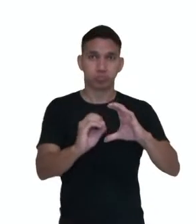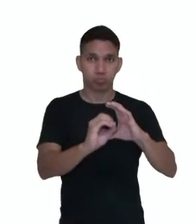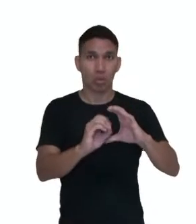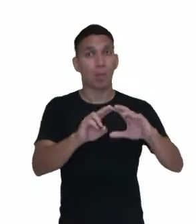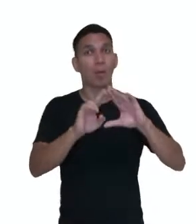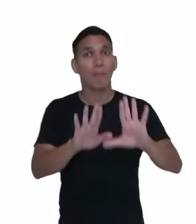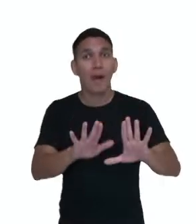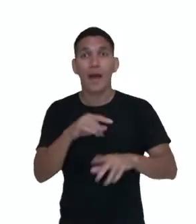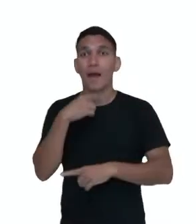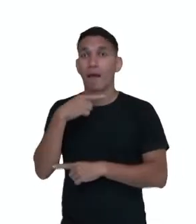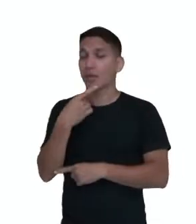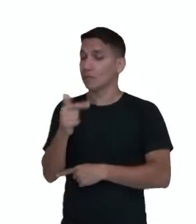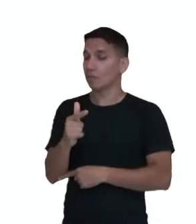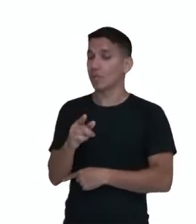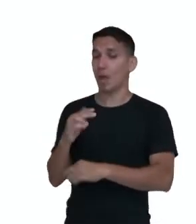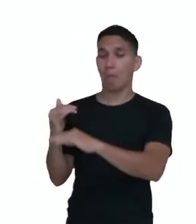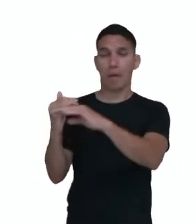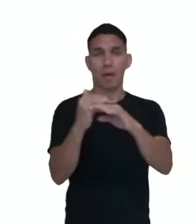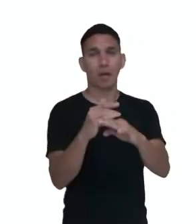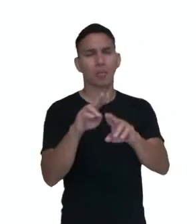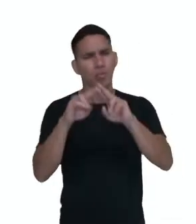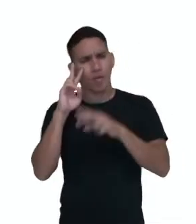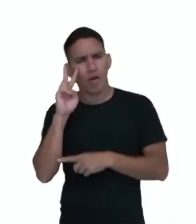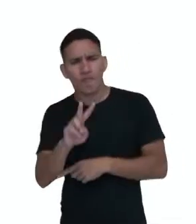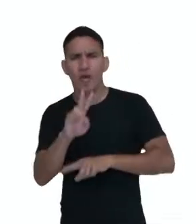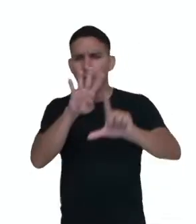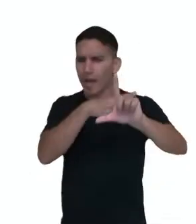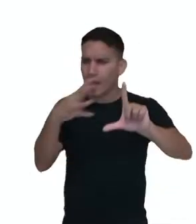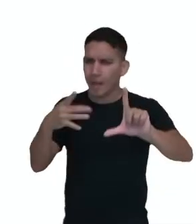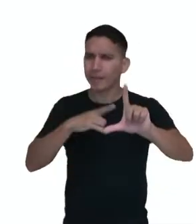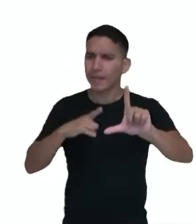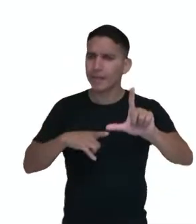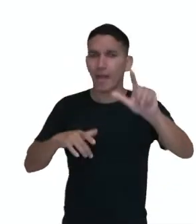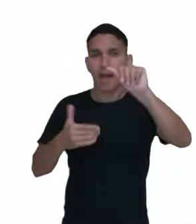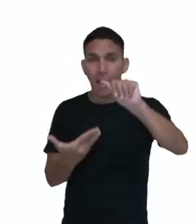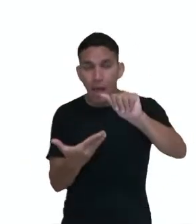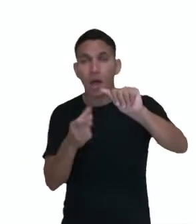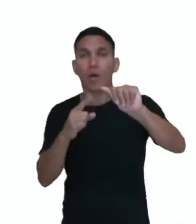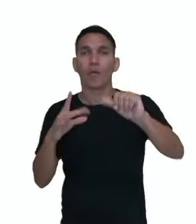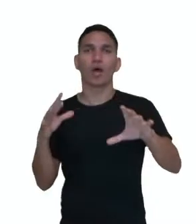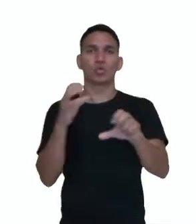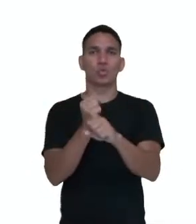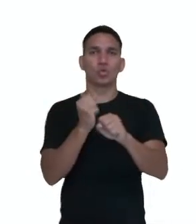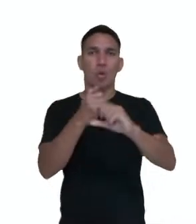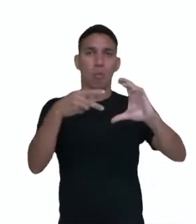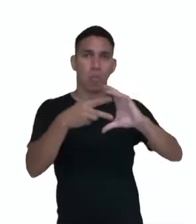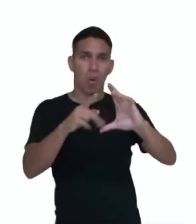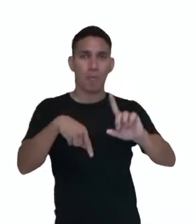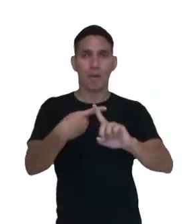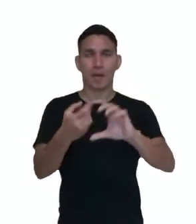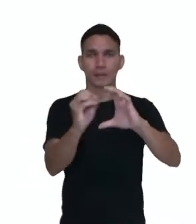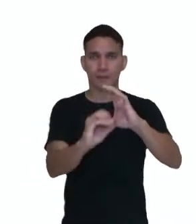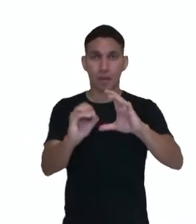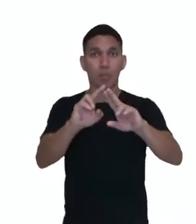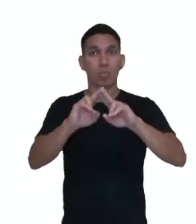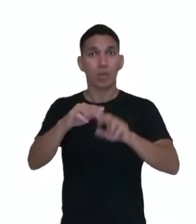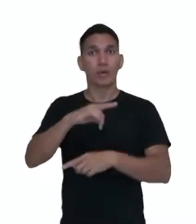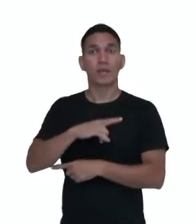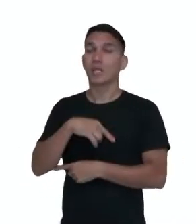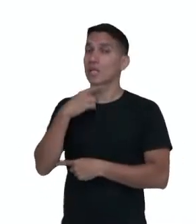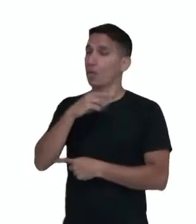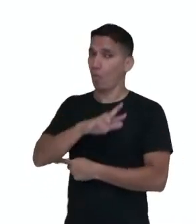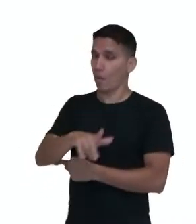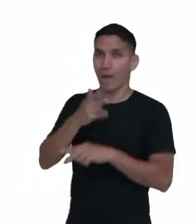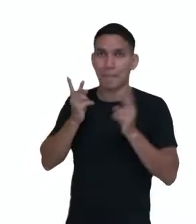unidade. Então, lá na tabela periódica, a gente olha o número de massa, o A, que é a soma dos prótons mais os nêutrons. Portanto, não é a